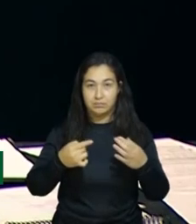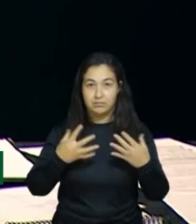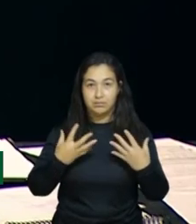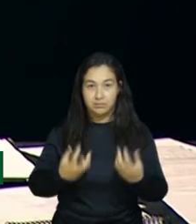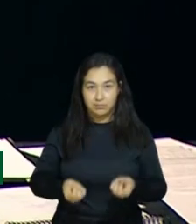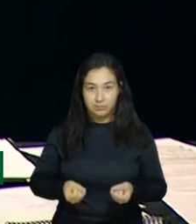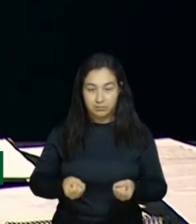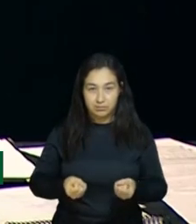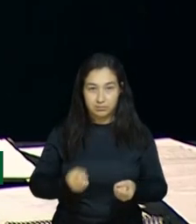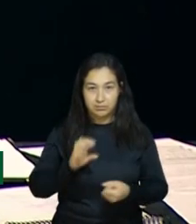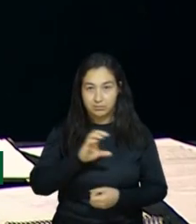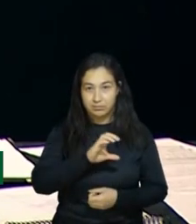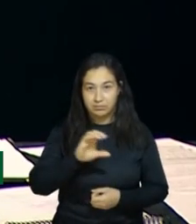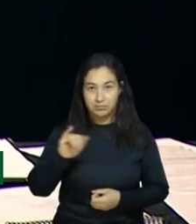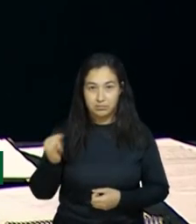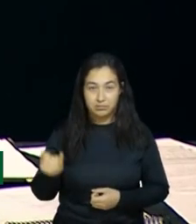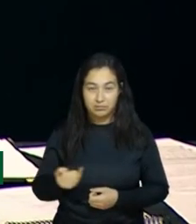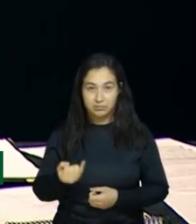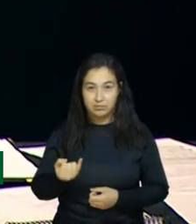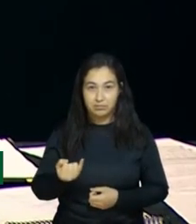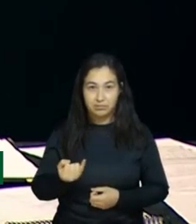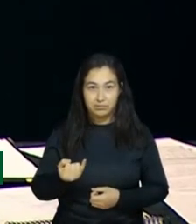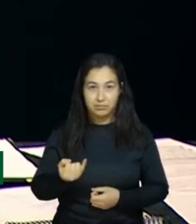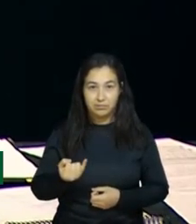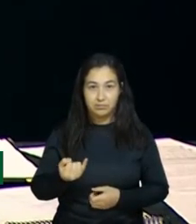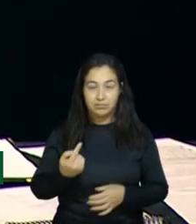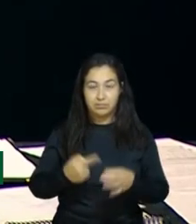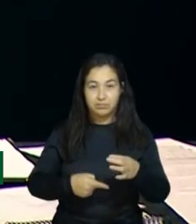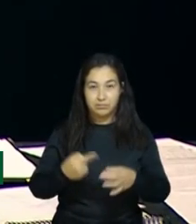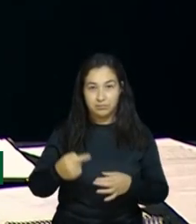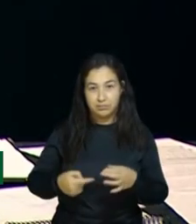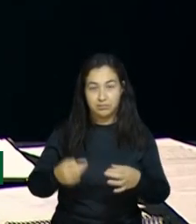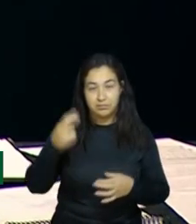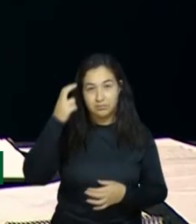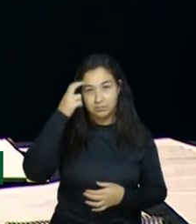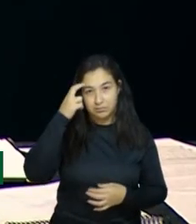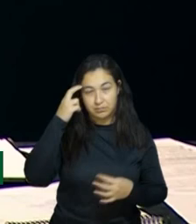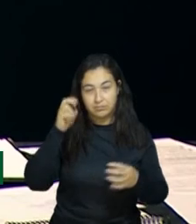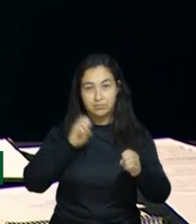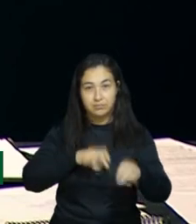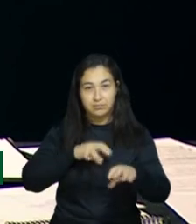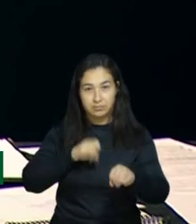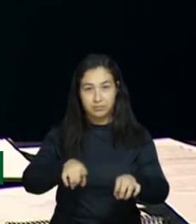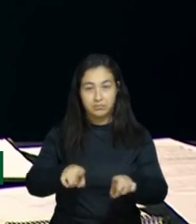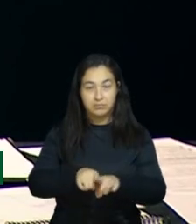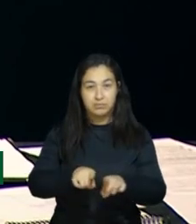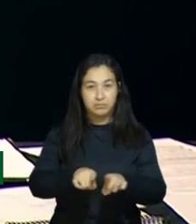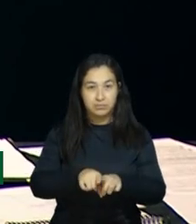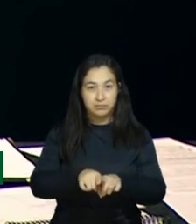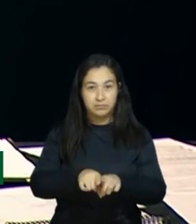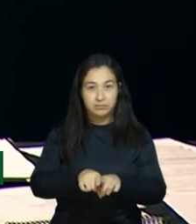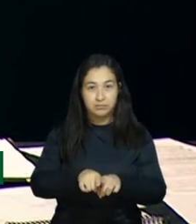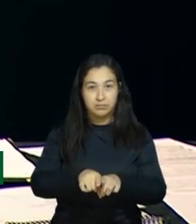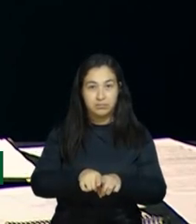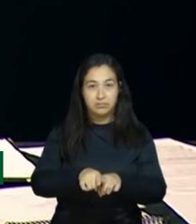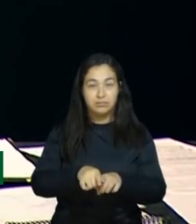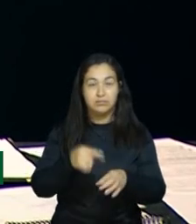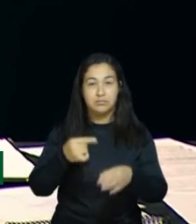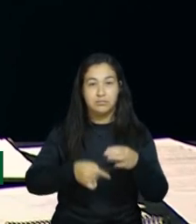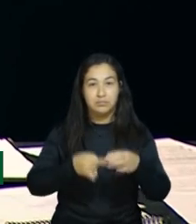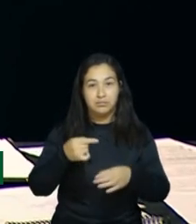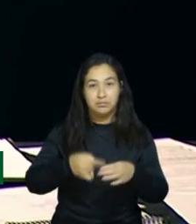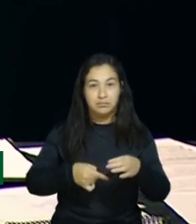Cândido. Parecer favorável da Comissão de Educação e Cultura, relatoria deputado Mário Mota. Parecer favorável da Comissão de